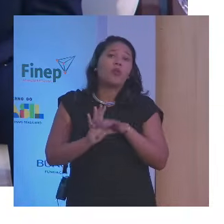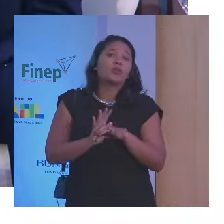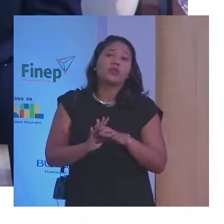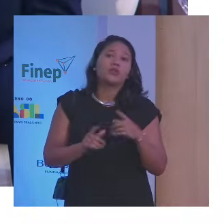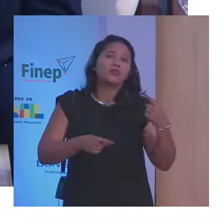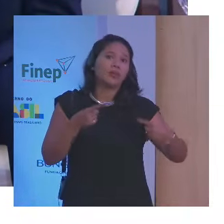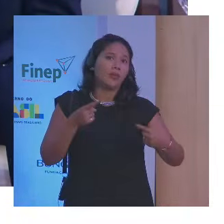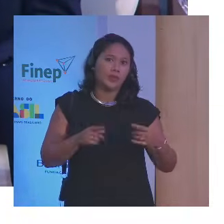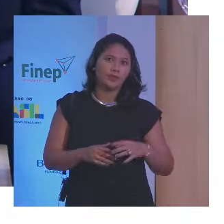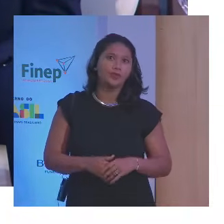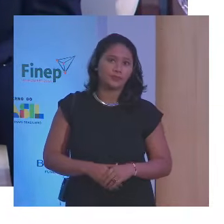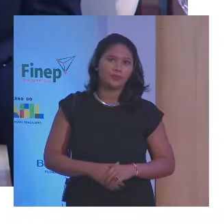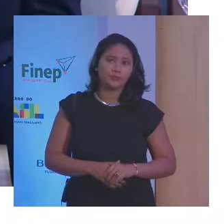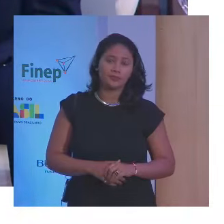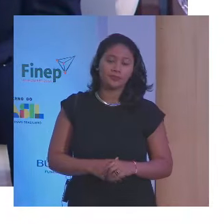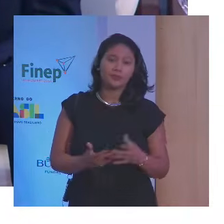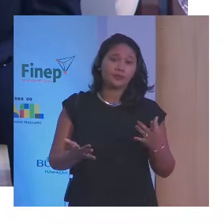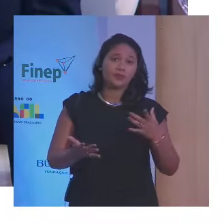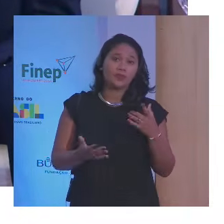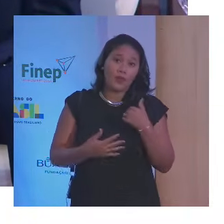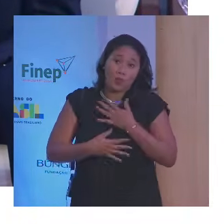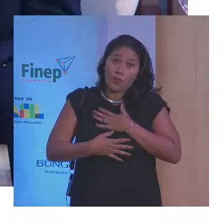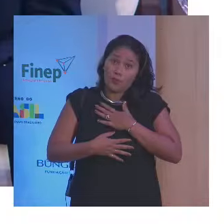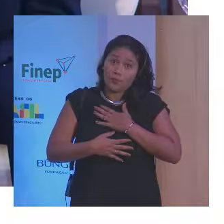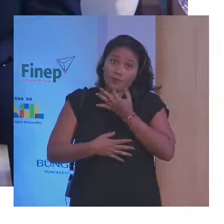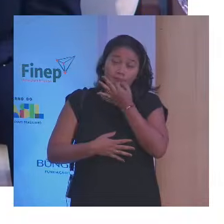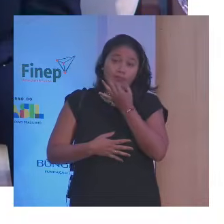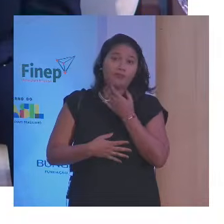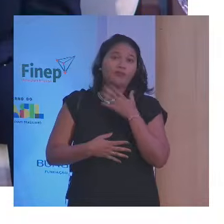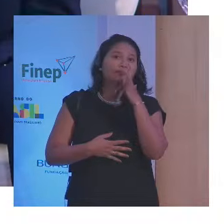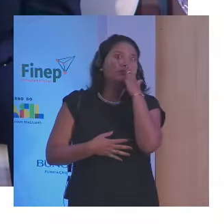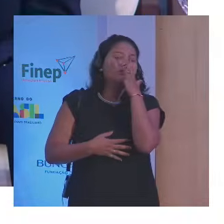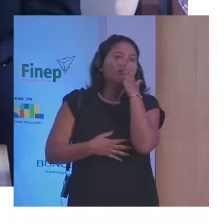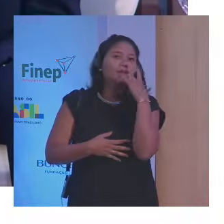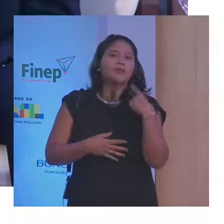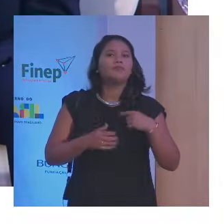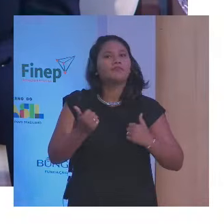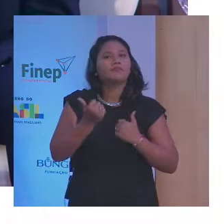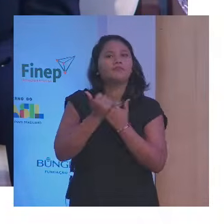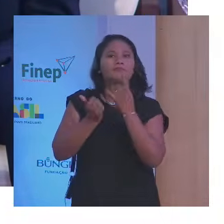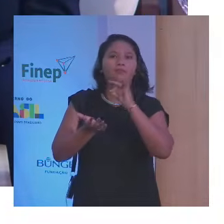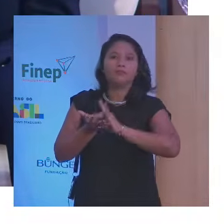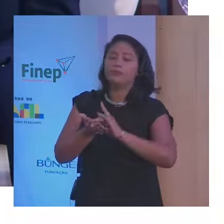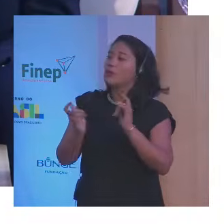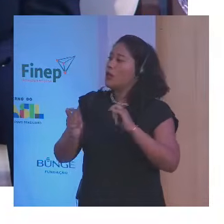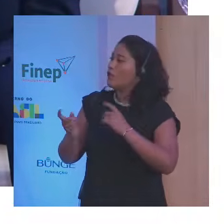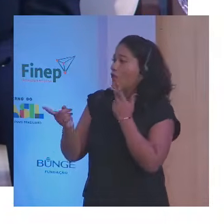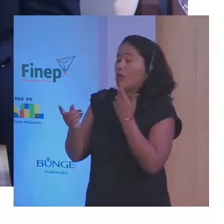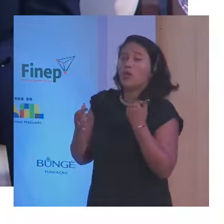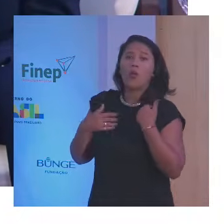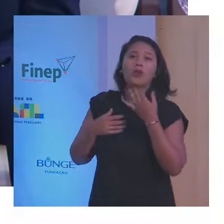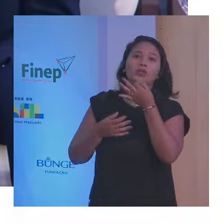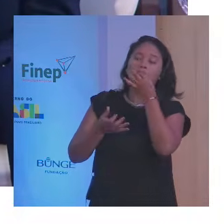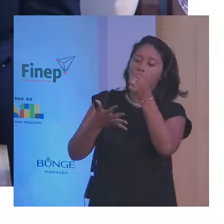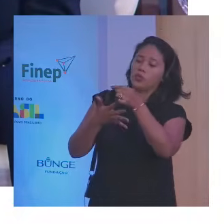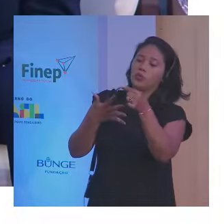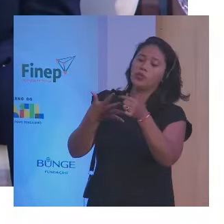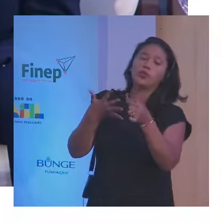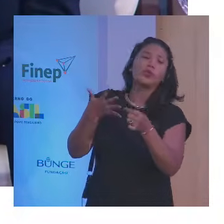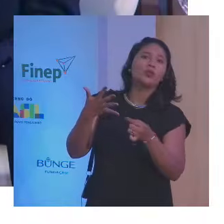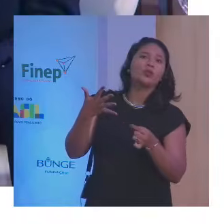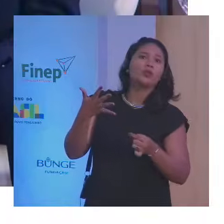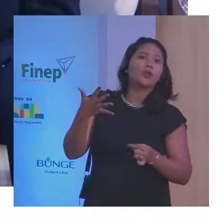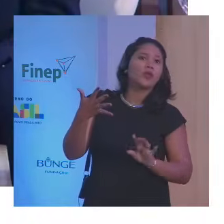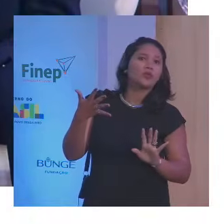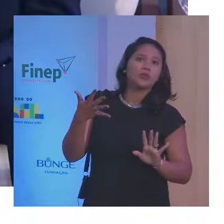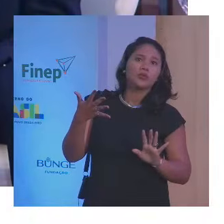muito em debate. Então, eu acho fascinante, porque você pode contribuir de verdade. Você pode falar, olha, eu acho isso, eu acho aquilo, eu acho que isso está certo,